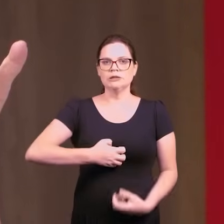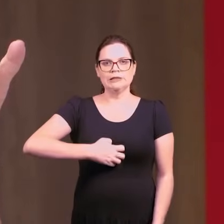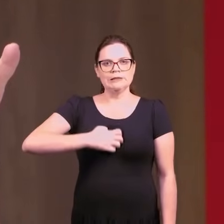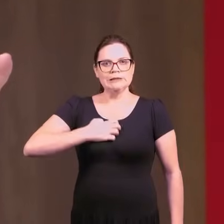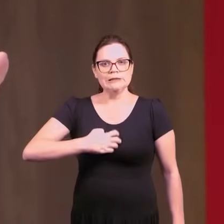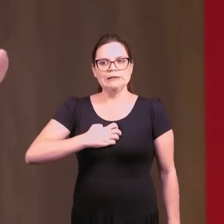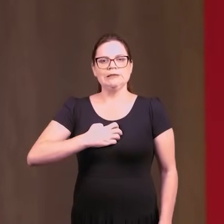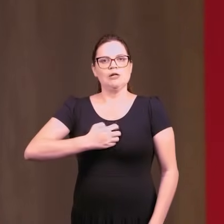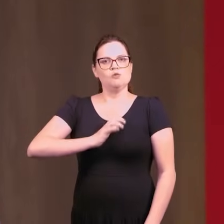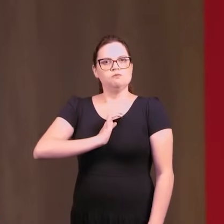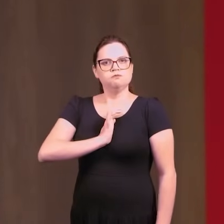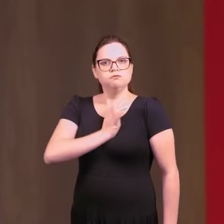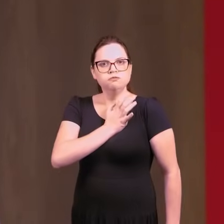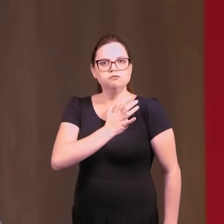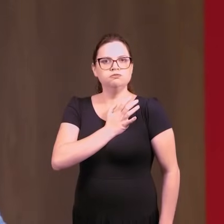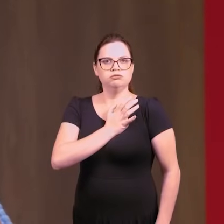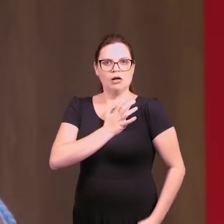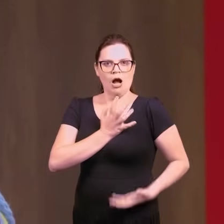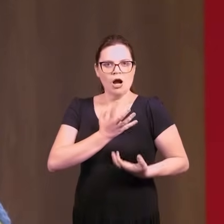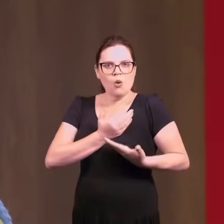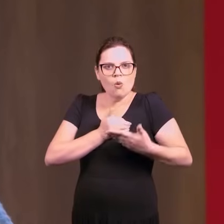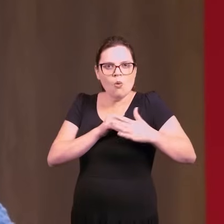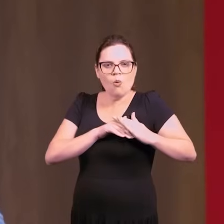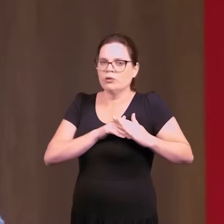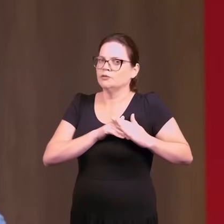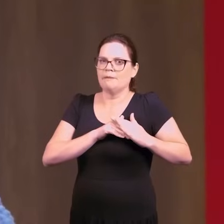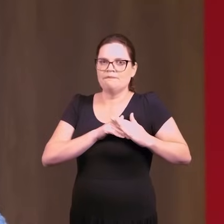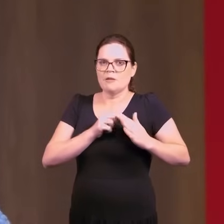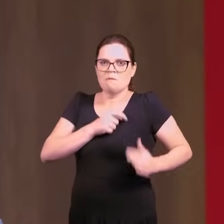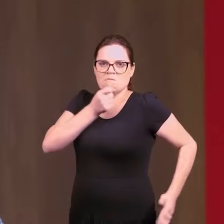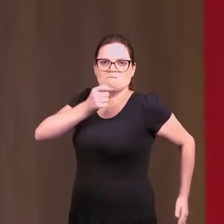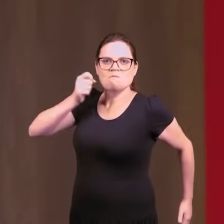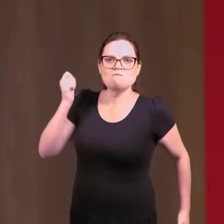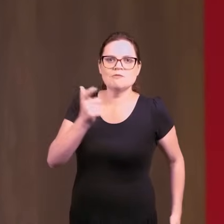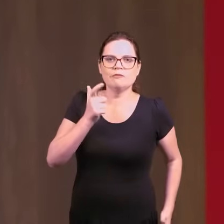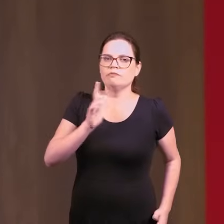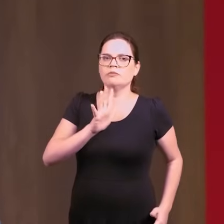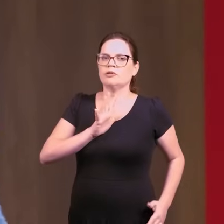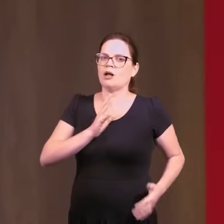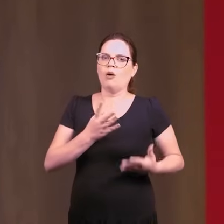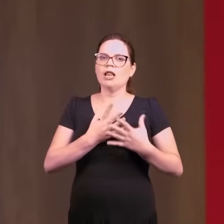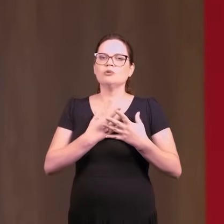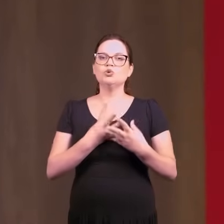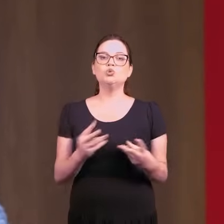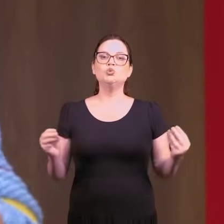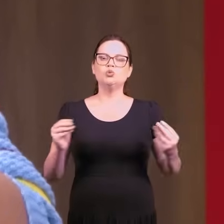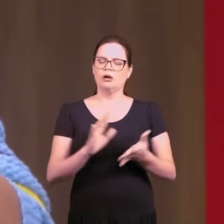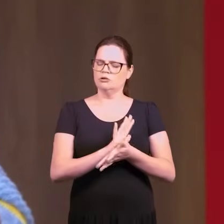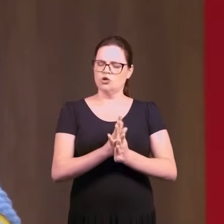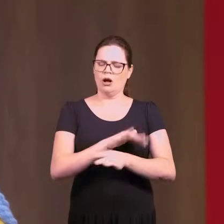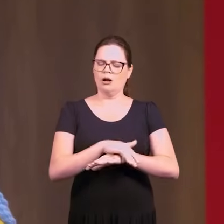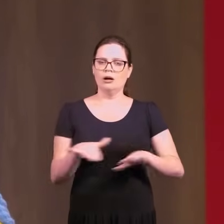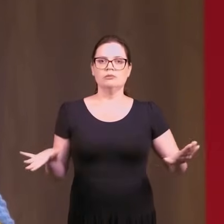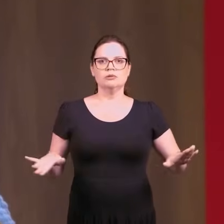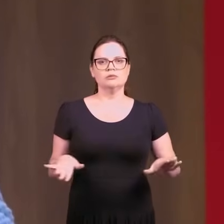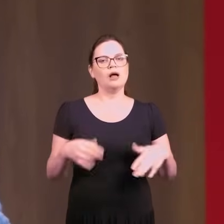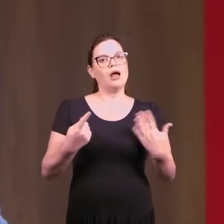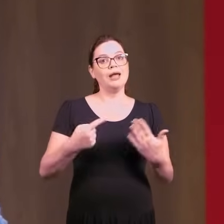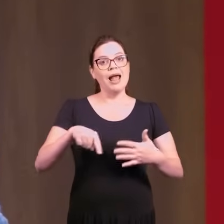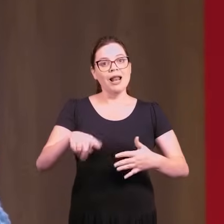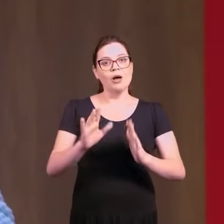gente destrói, a gente não guarda e não joga no outro. E ali foi. E ela foi para casa, ali ela fez uma oração